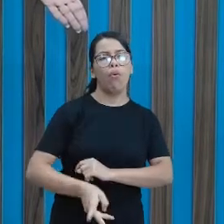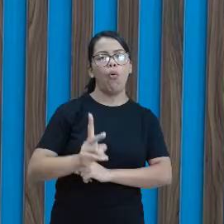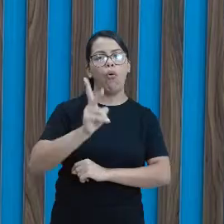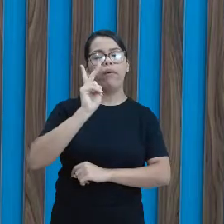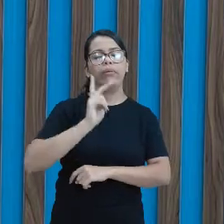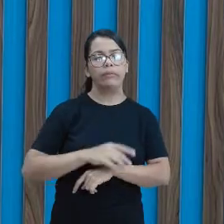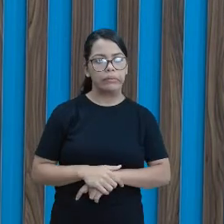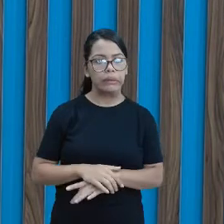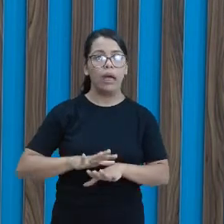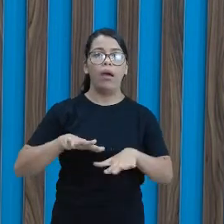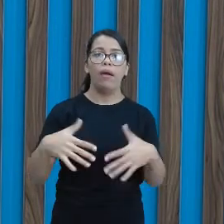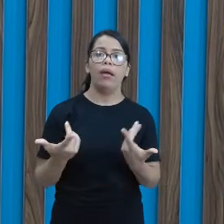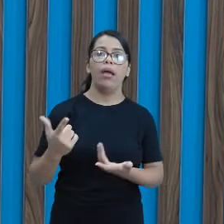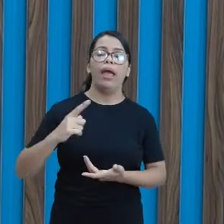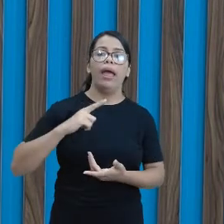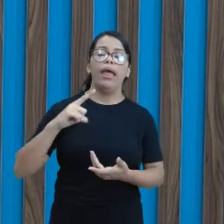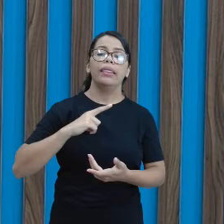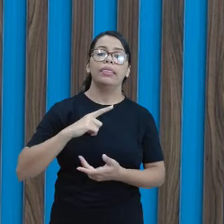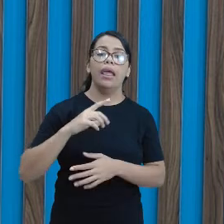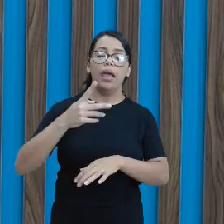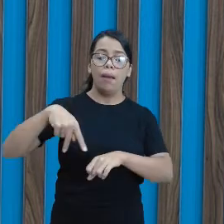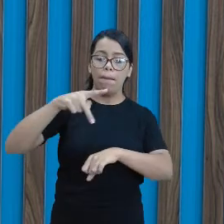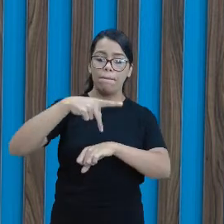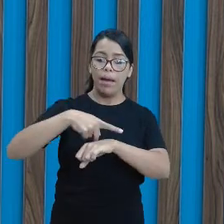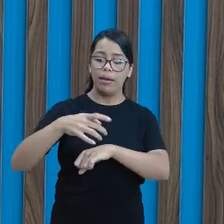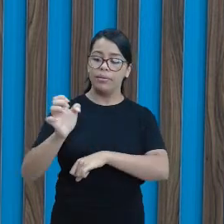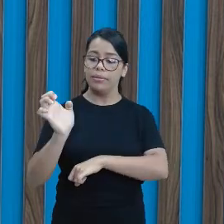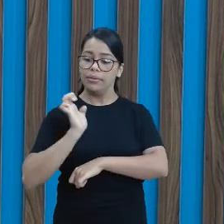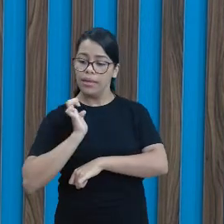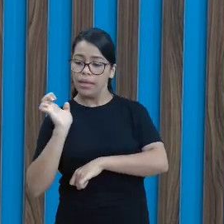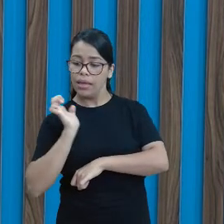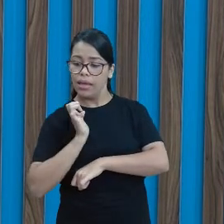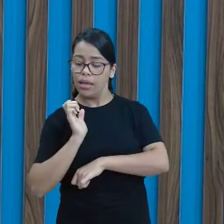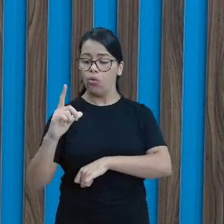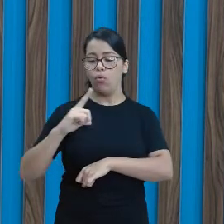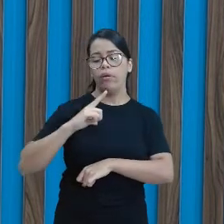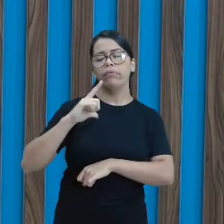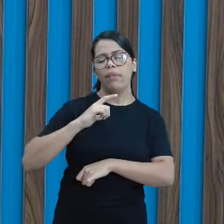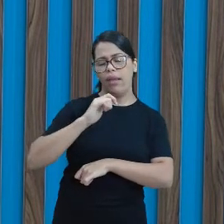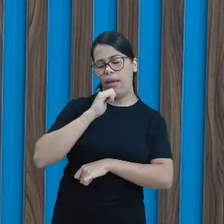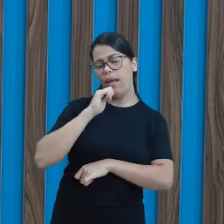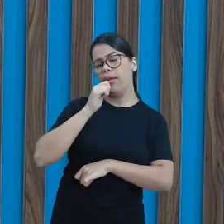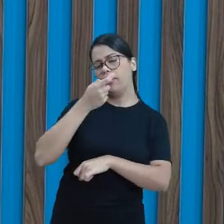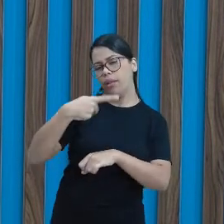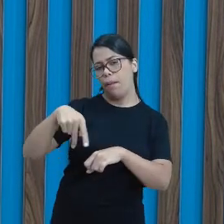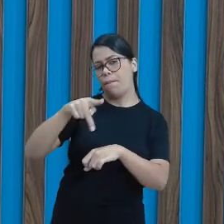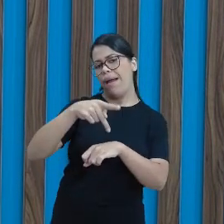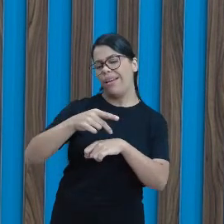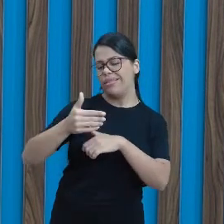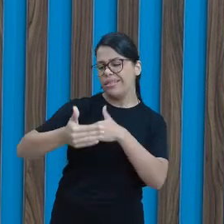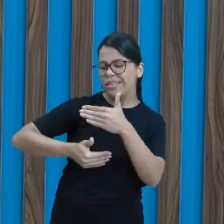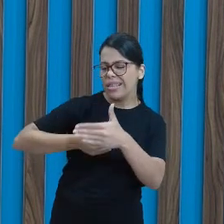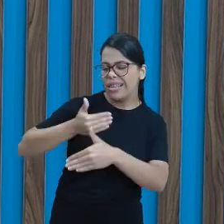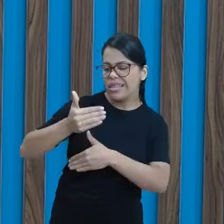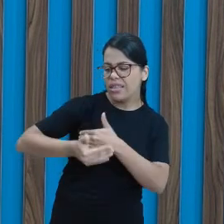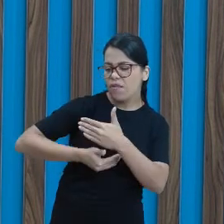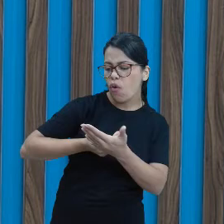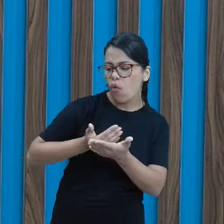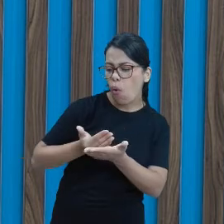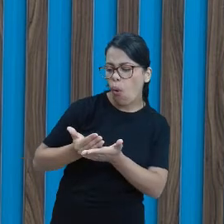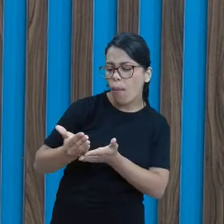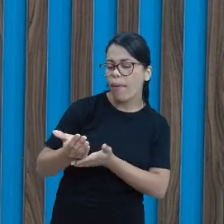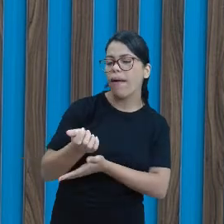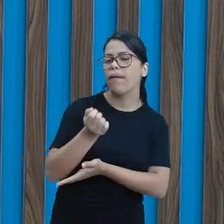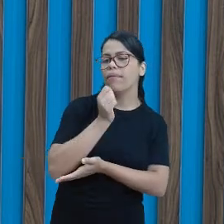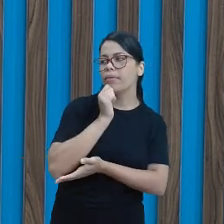em desenvolvimento. Tá vendo? Ainda existem esses países em desenvolvimento. Esses países de desenvolvimento e países